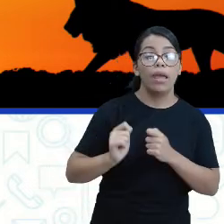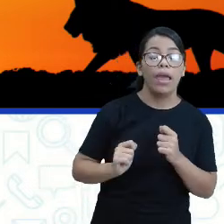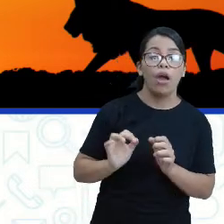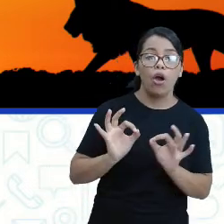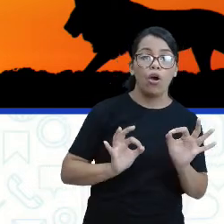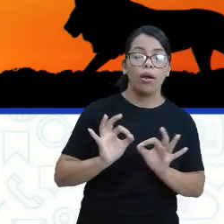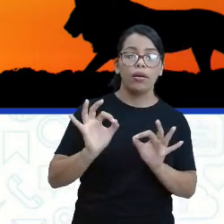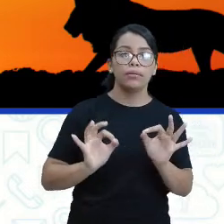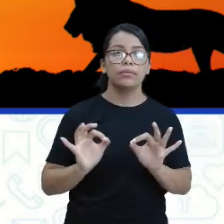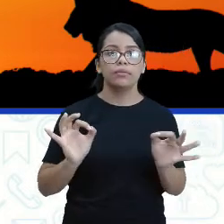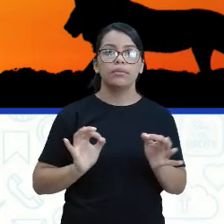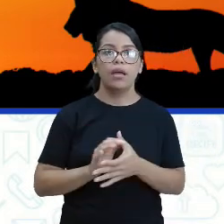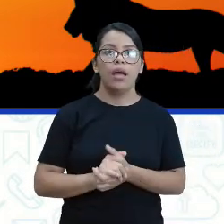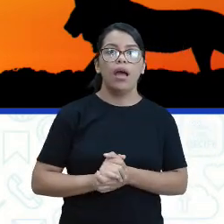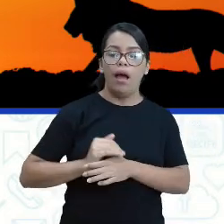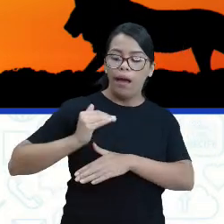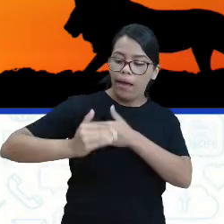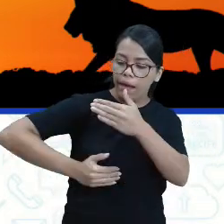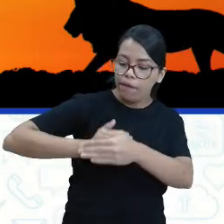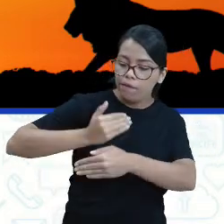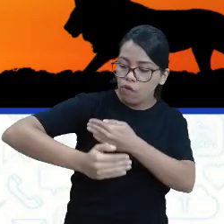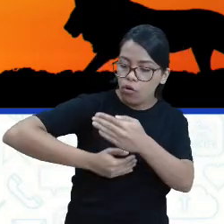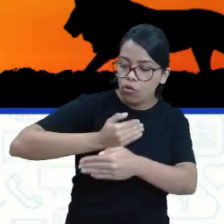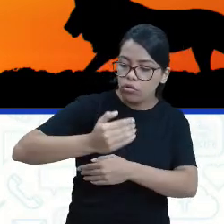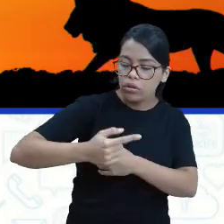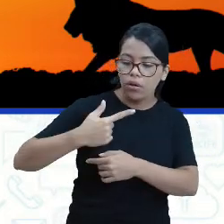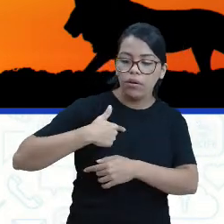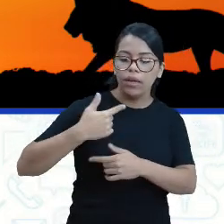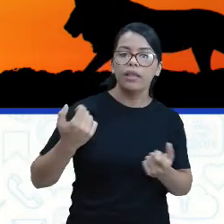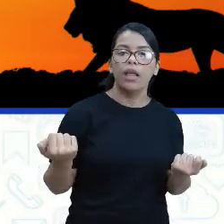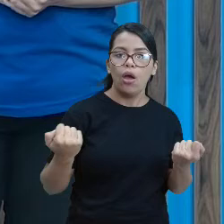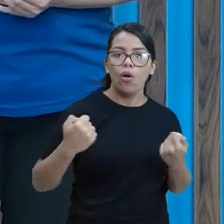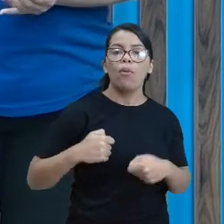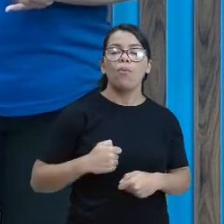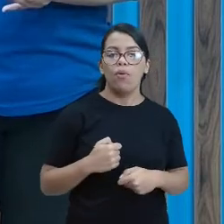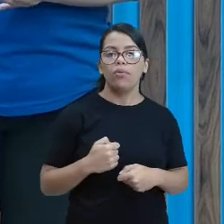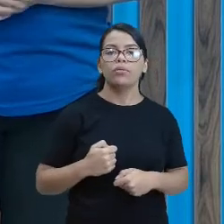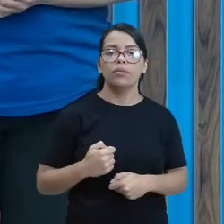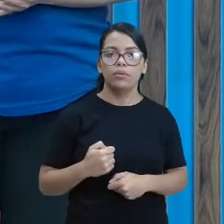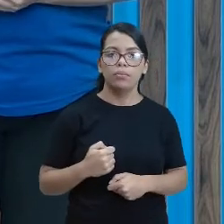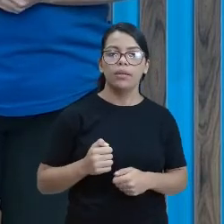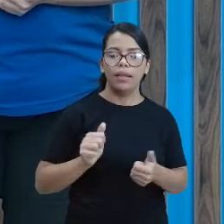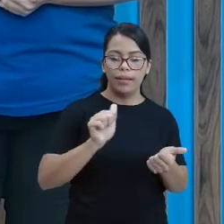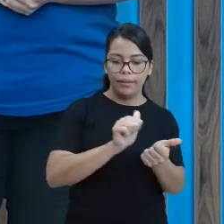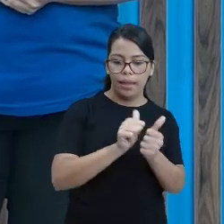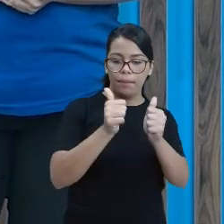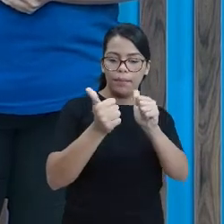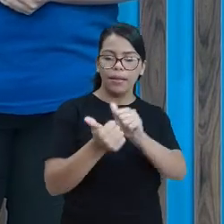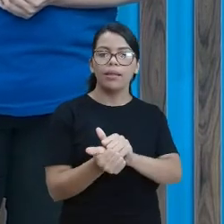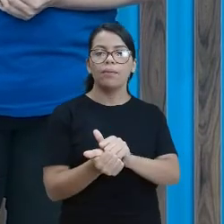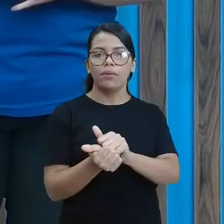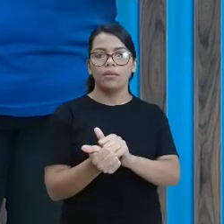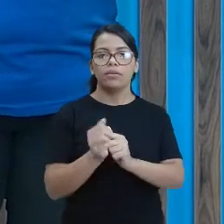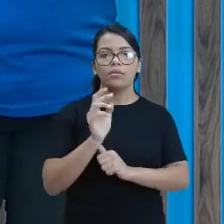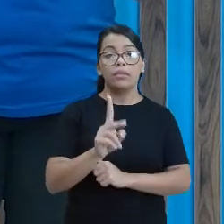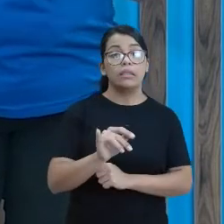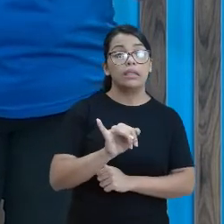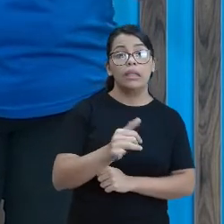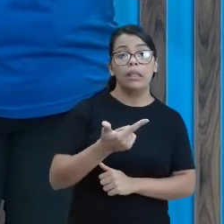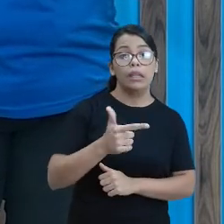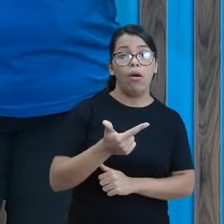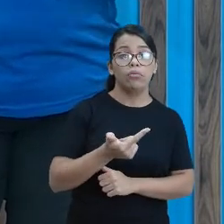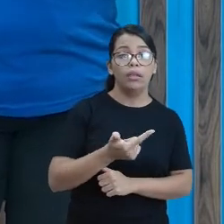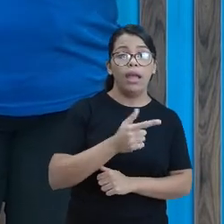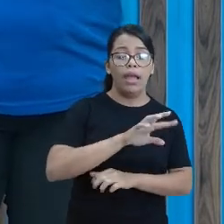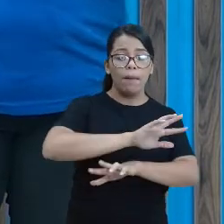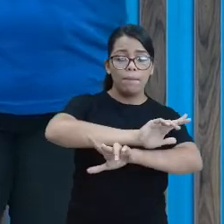diversidade genética é importante, para poder haver esse potencial adaptativo, para haver essa adaptação. Sem essa